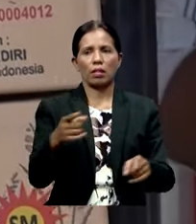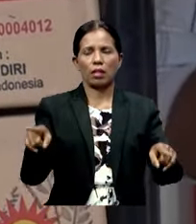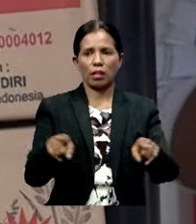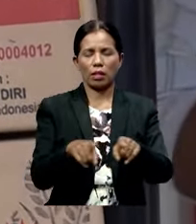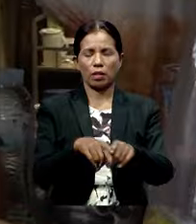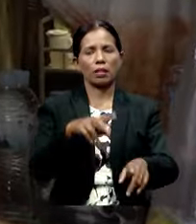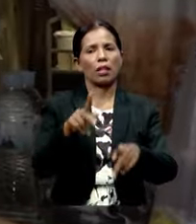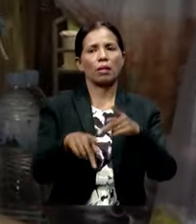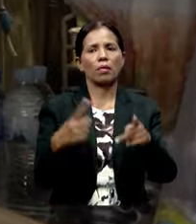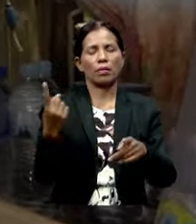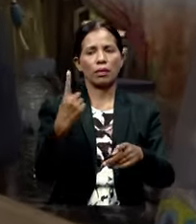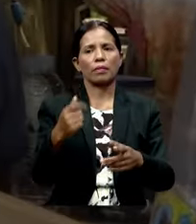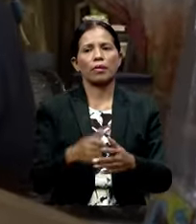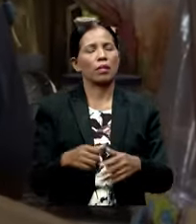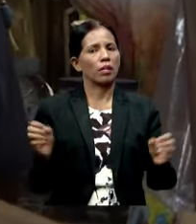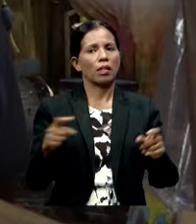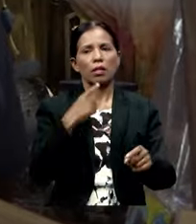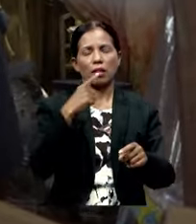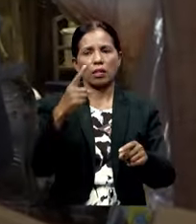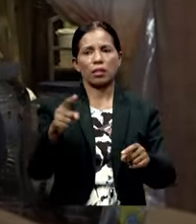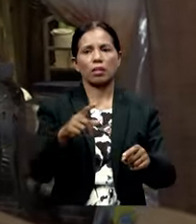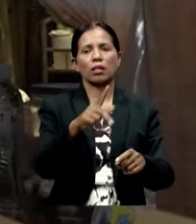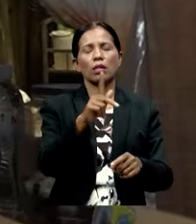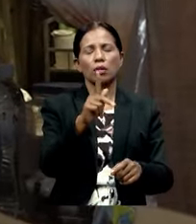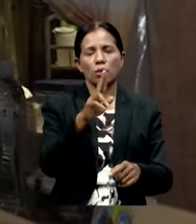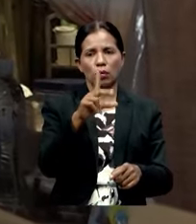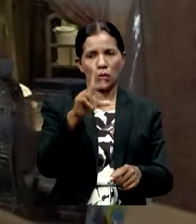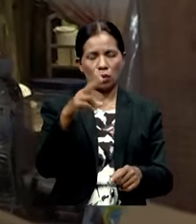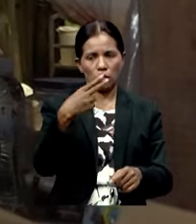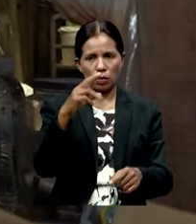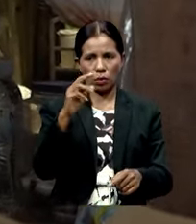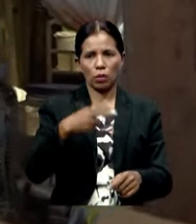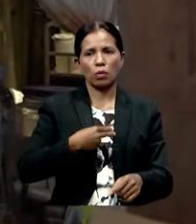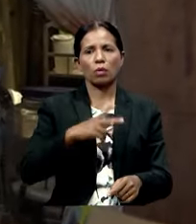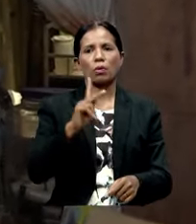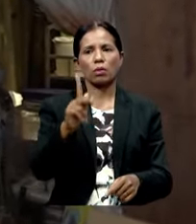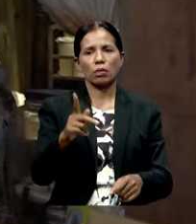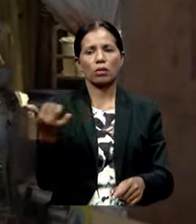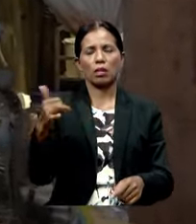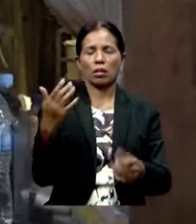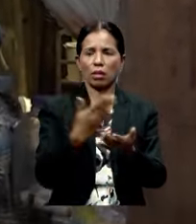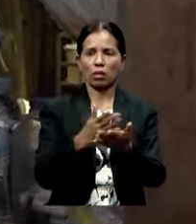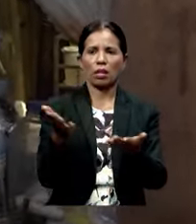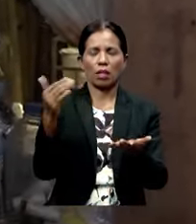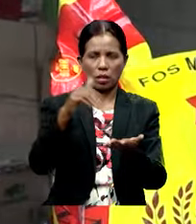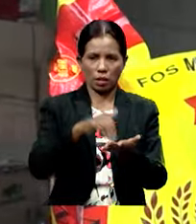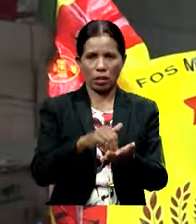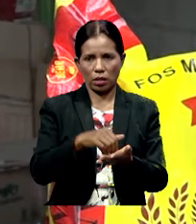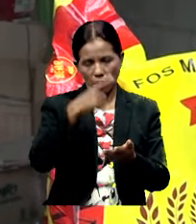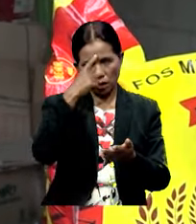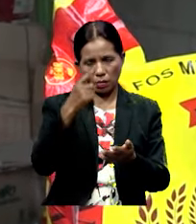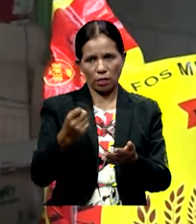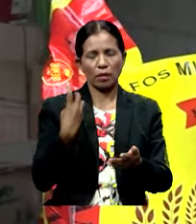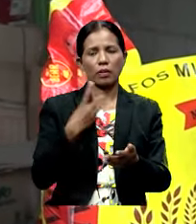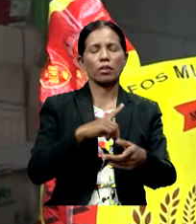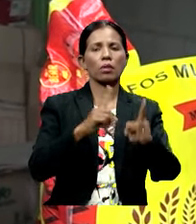ne cliente se. Ba sane so ia parte kuluhung ni kita re kata sira mos tem que so sa fila fali. Tamba ne maka ita se